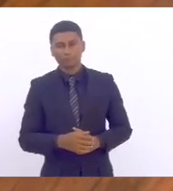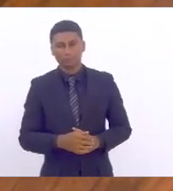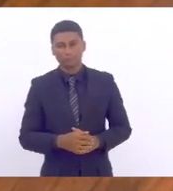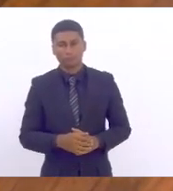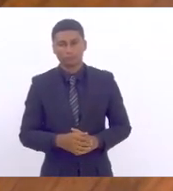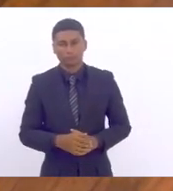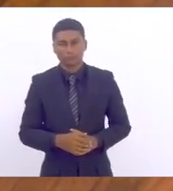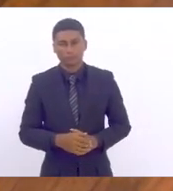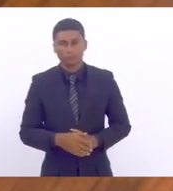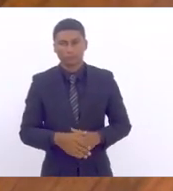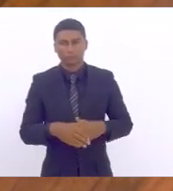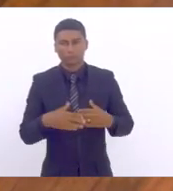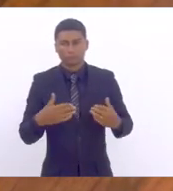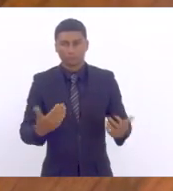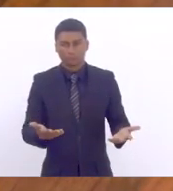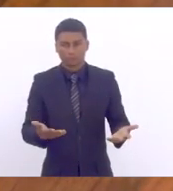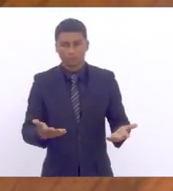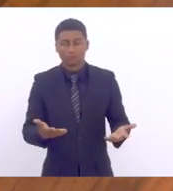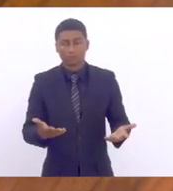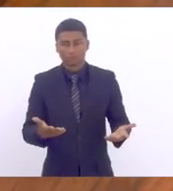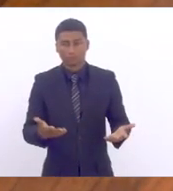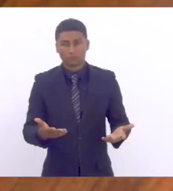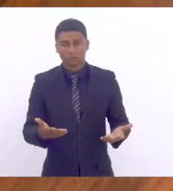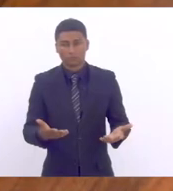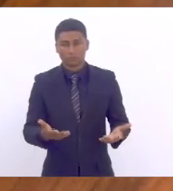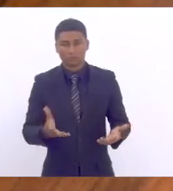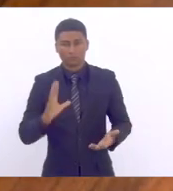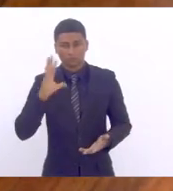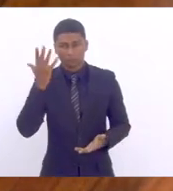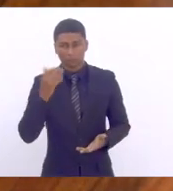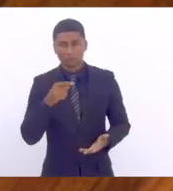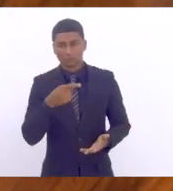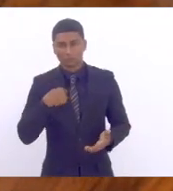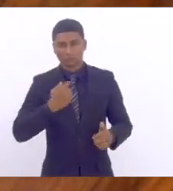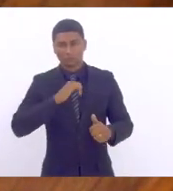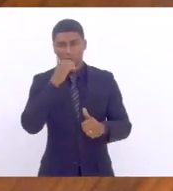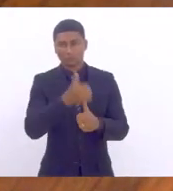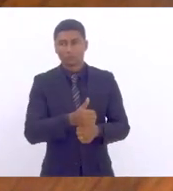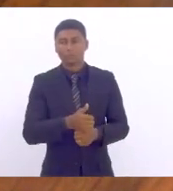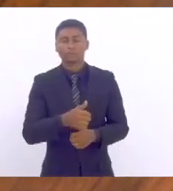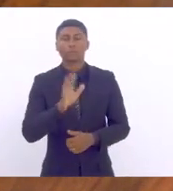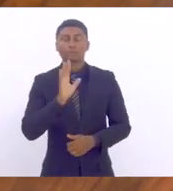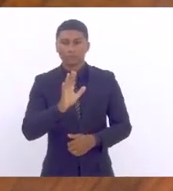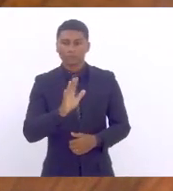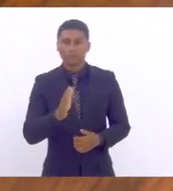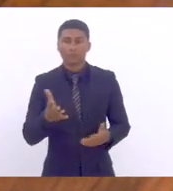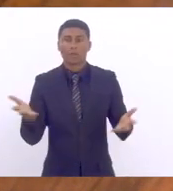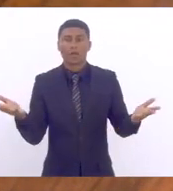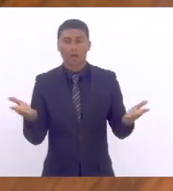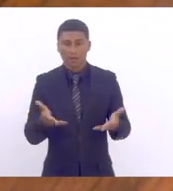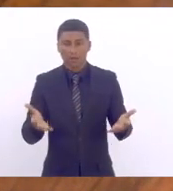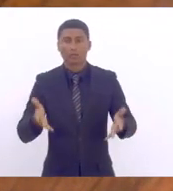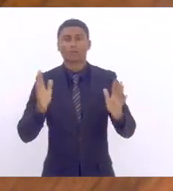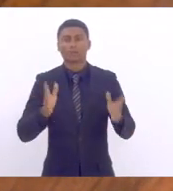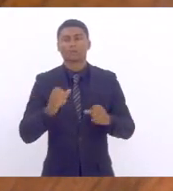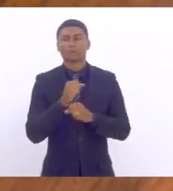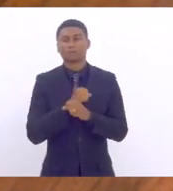comigo necessariamente se não fosse essa circunstância. Mas o fato é que está e está há muitos